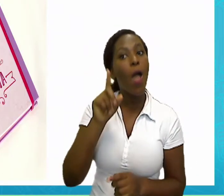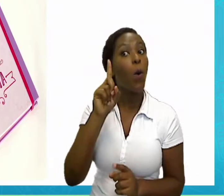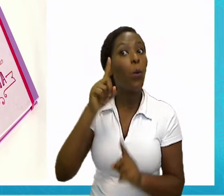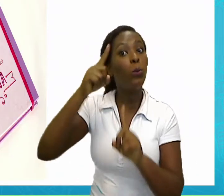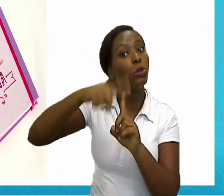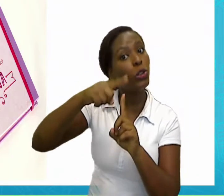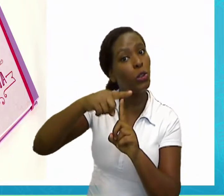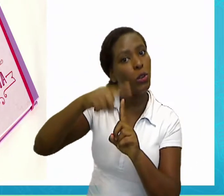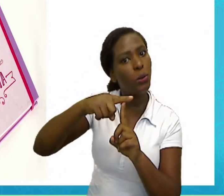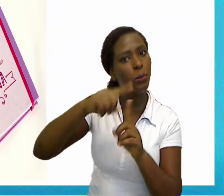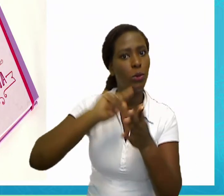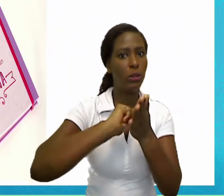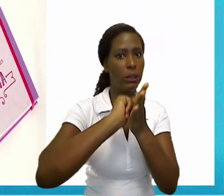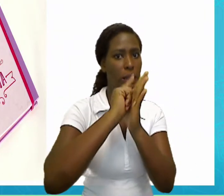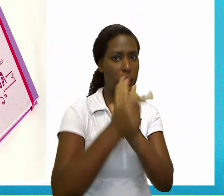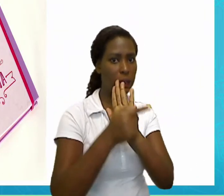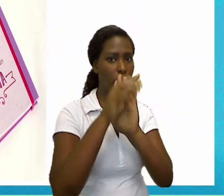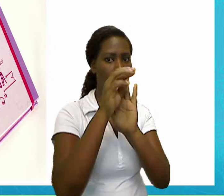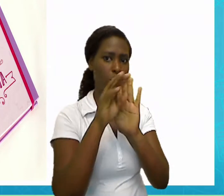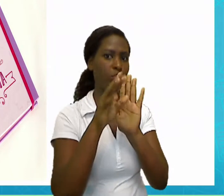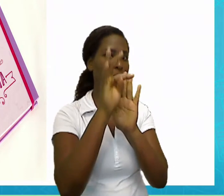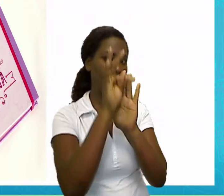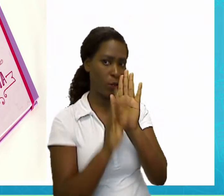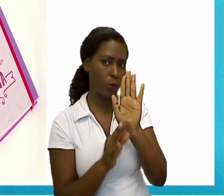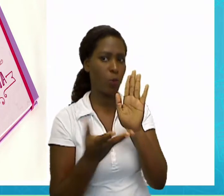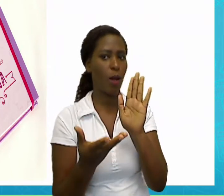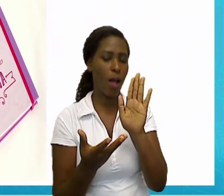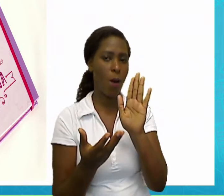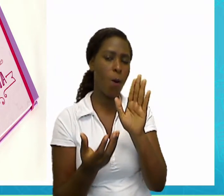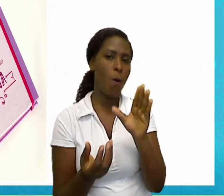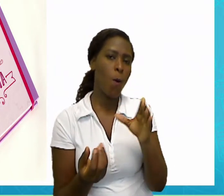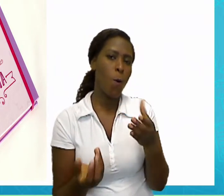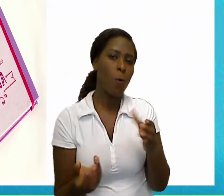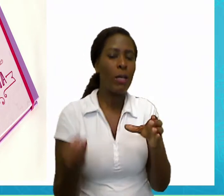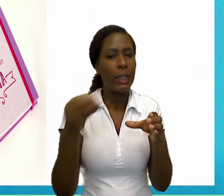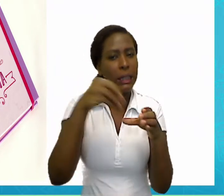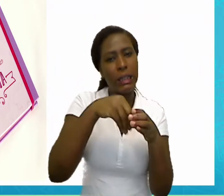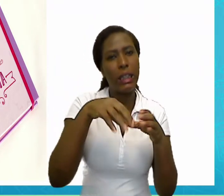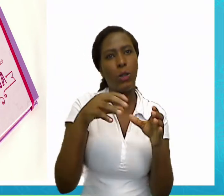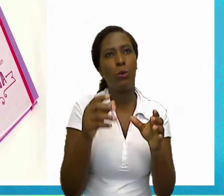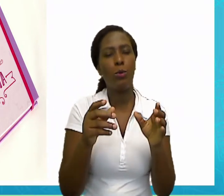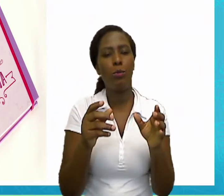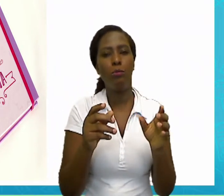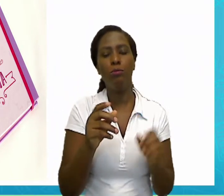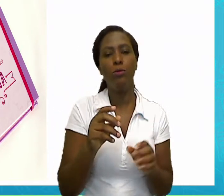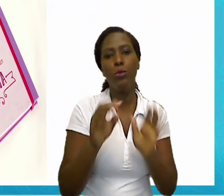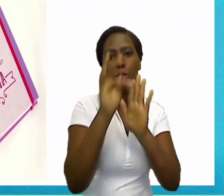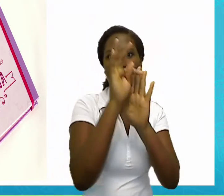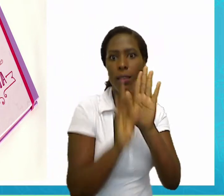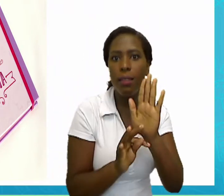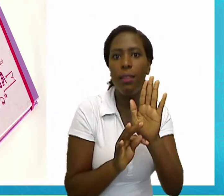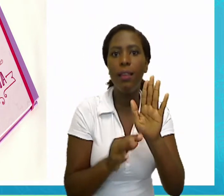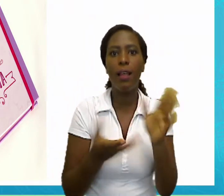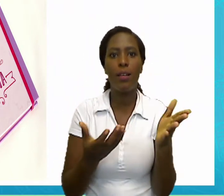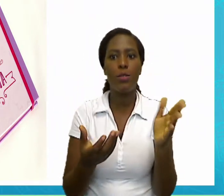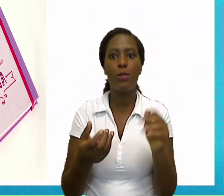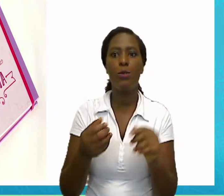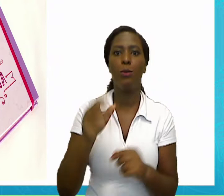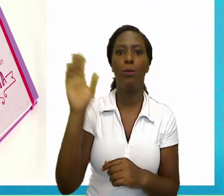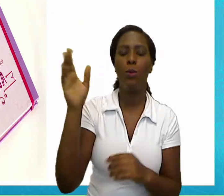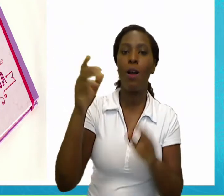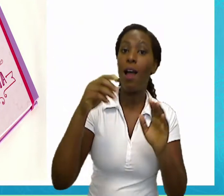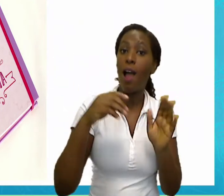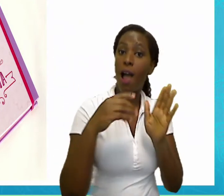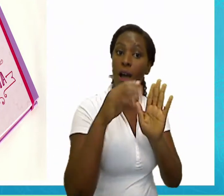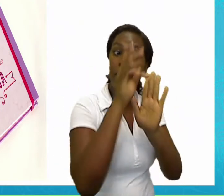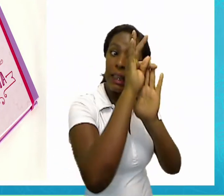comum, um tipo de gênero dentro desses textos que são descritivos, eu tenho diário,